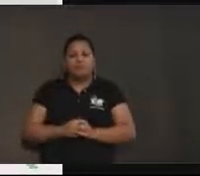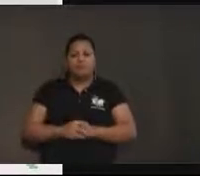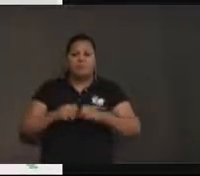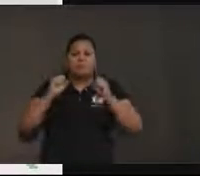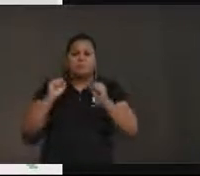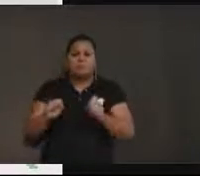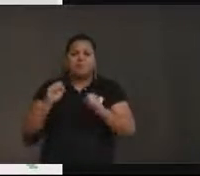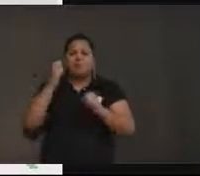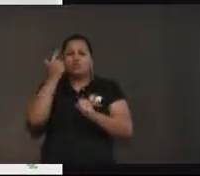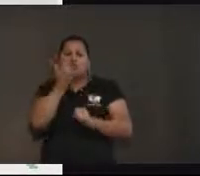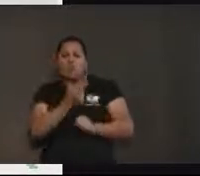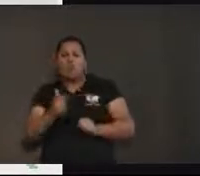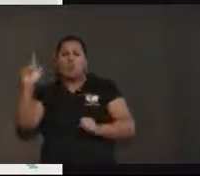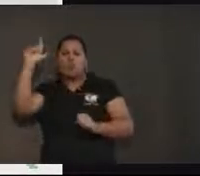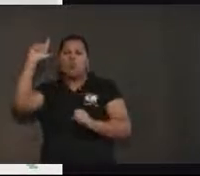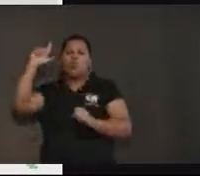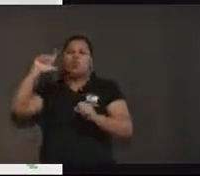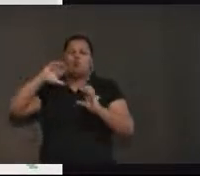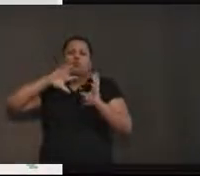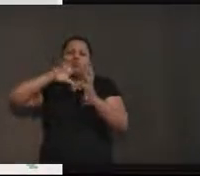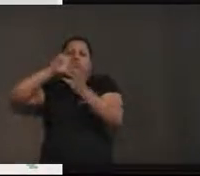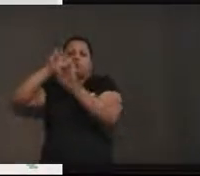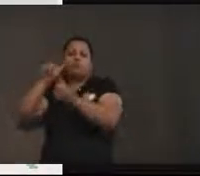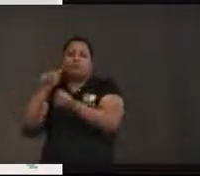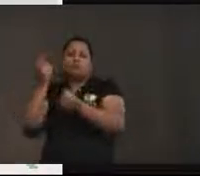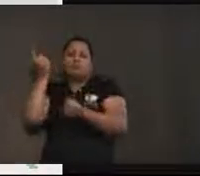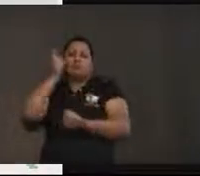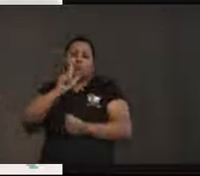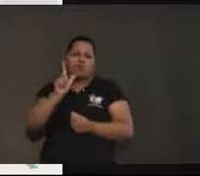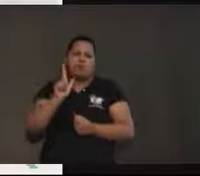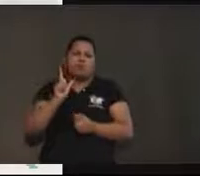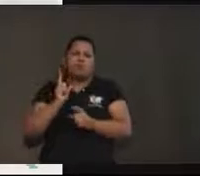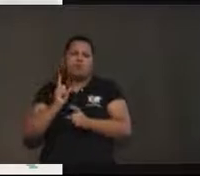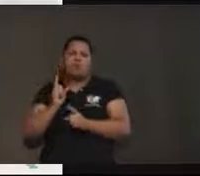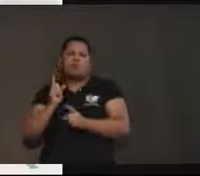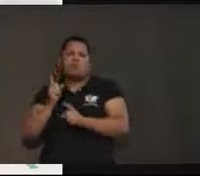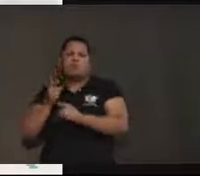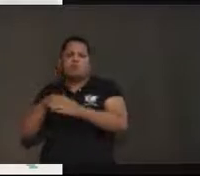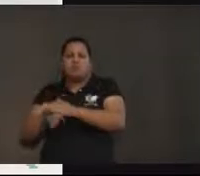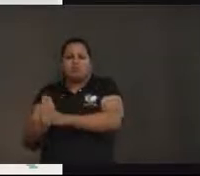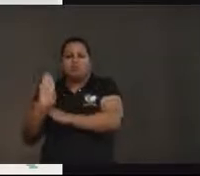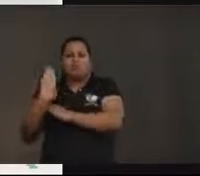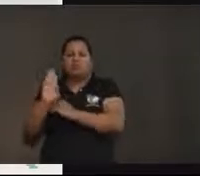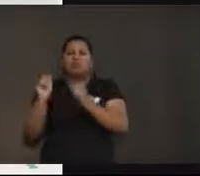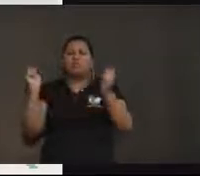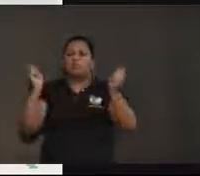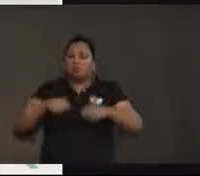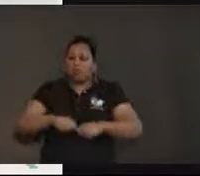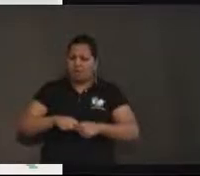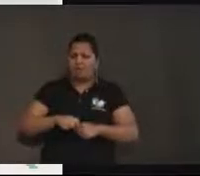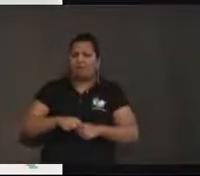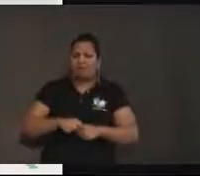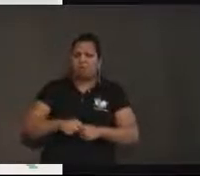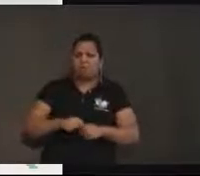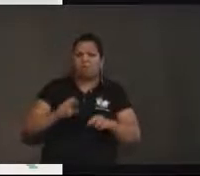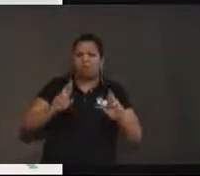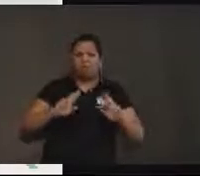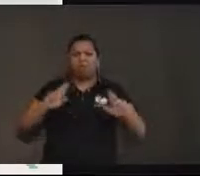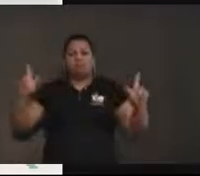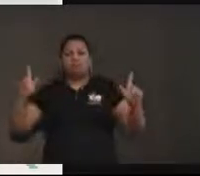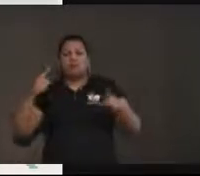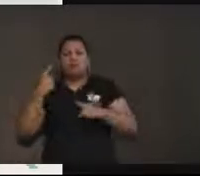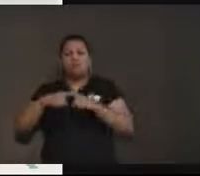pode E aí a gente da análise e sabe o quanto é difícil num problema desses de